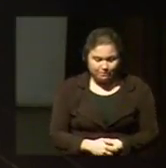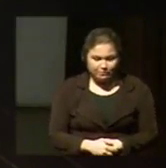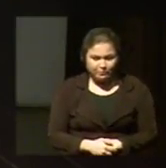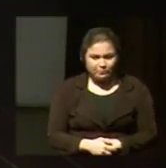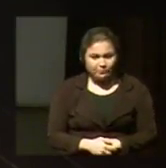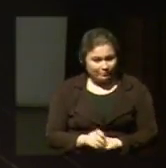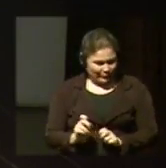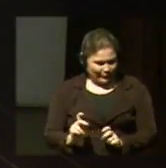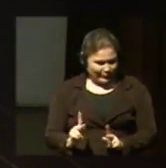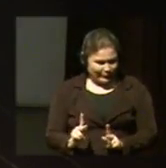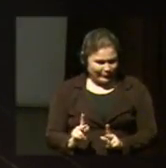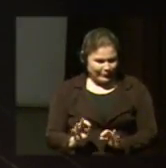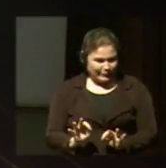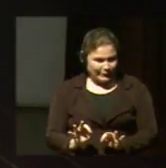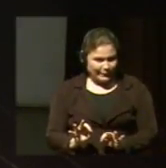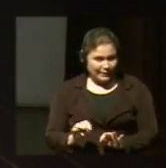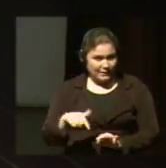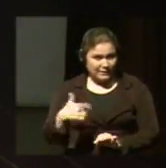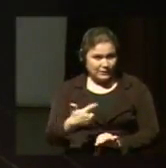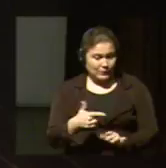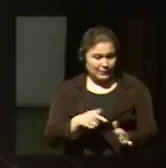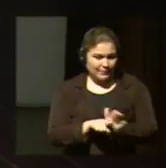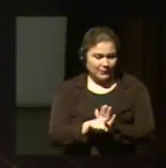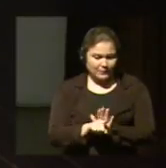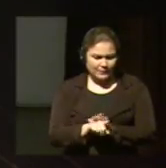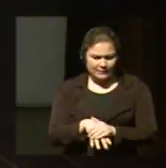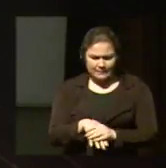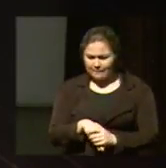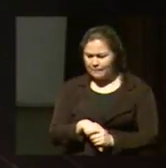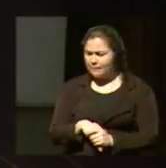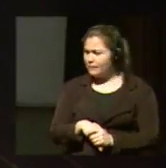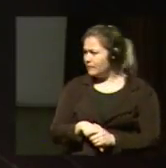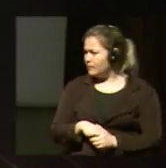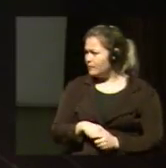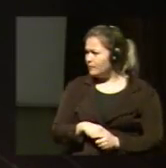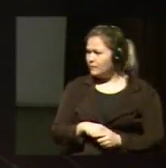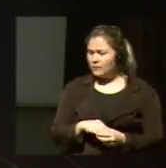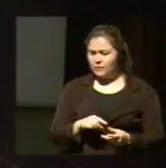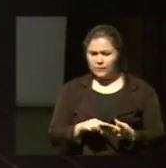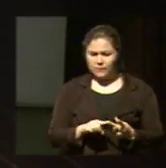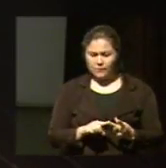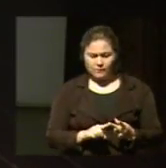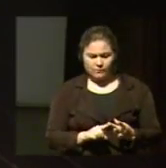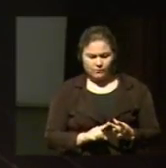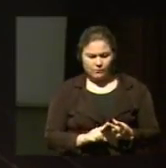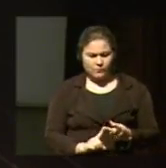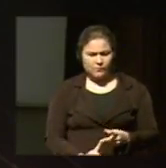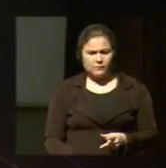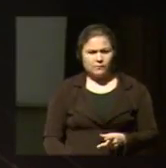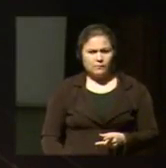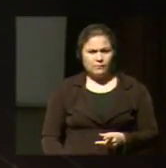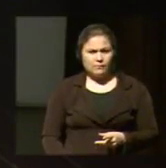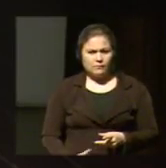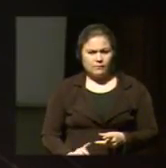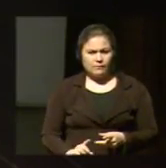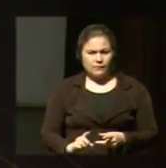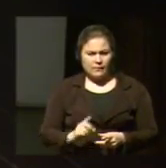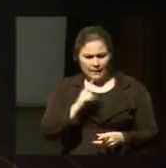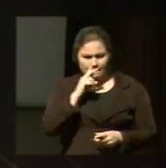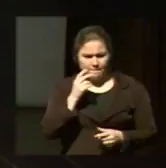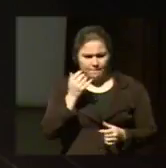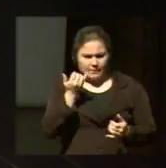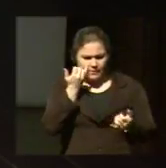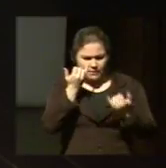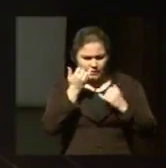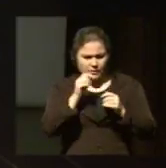Ok? Então, a segunda pergunta são os embaixadores ou mensageiros